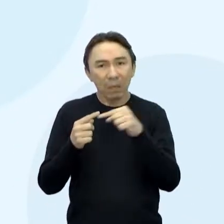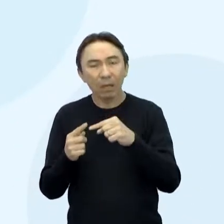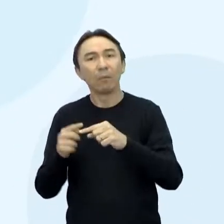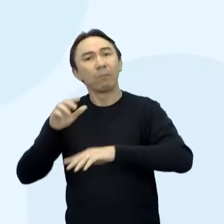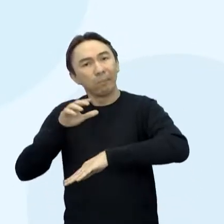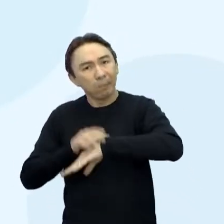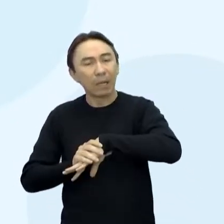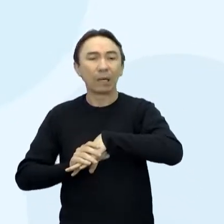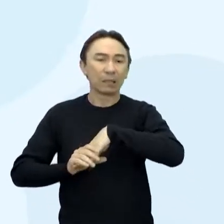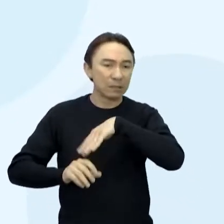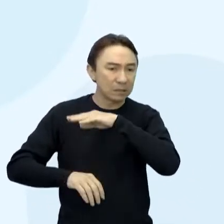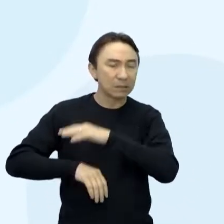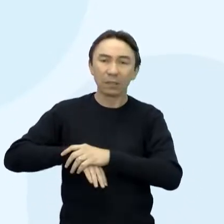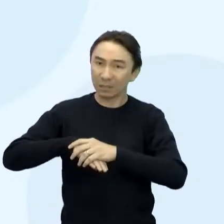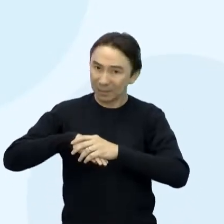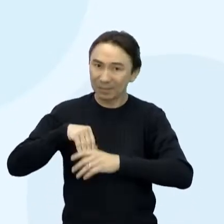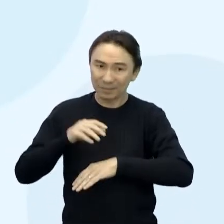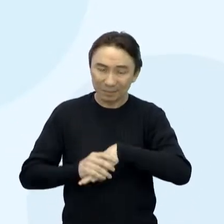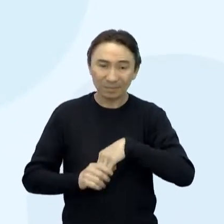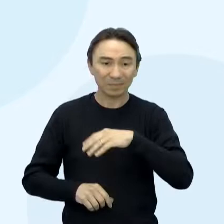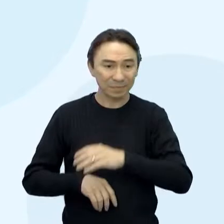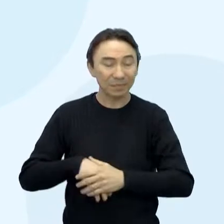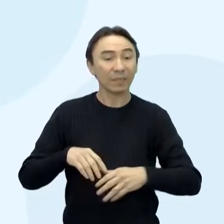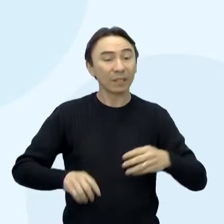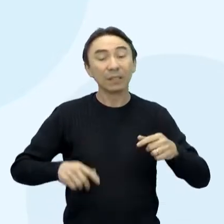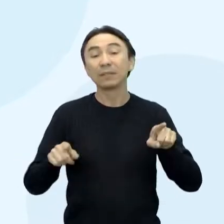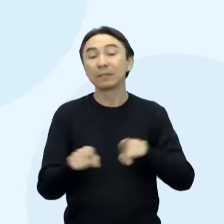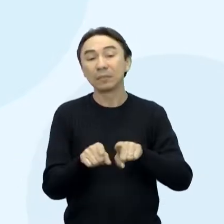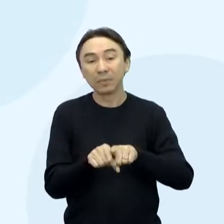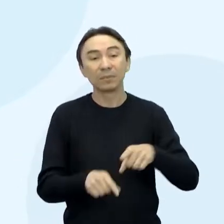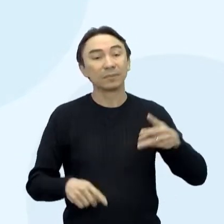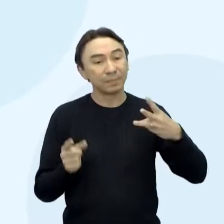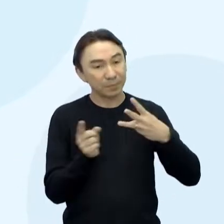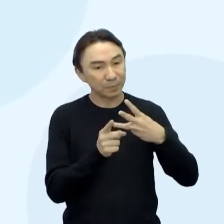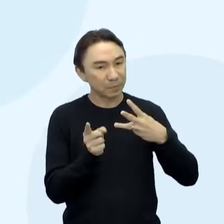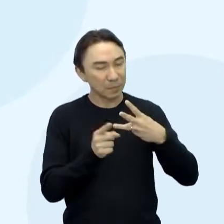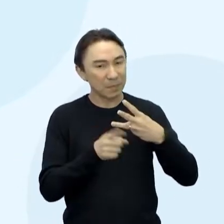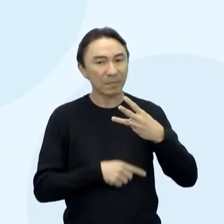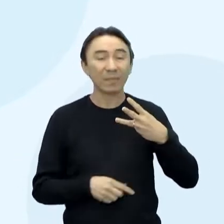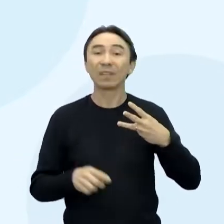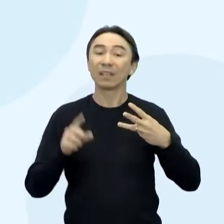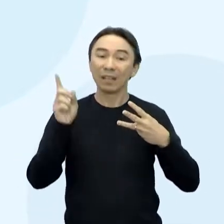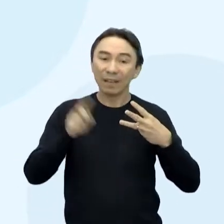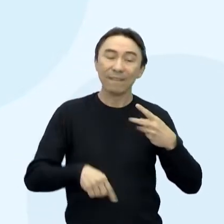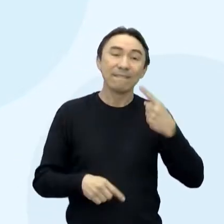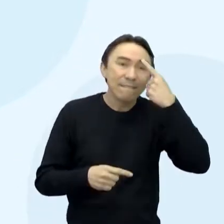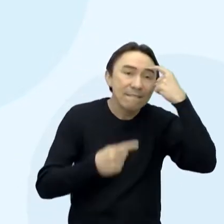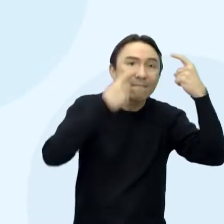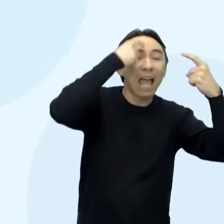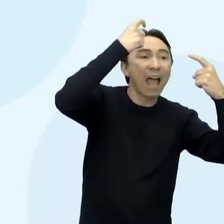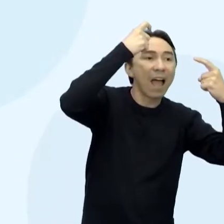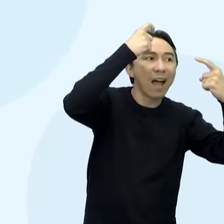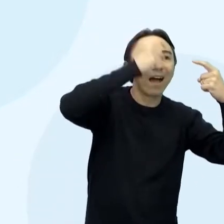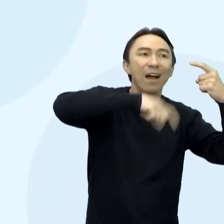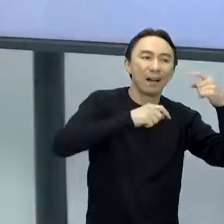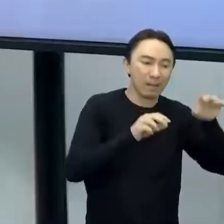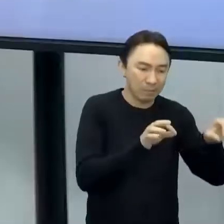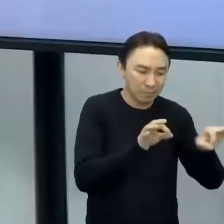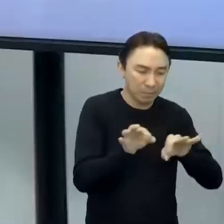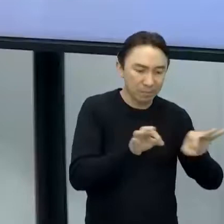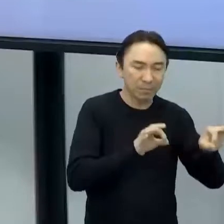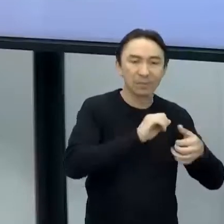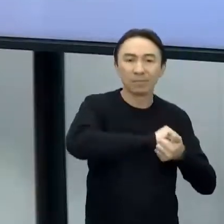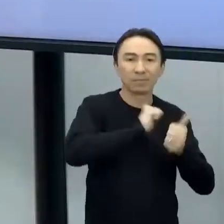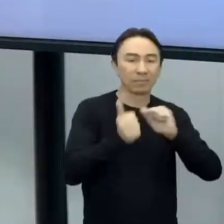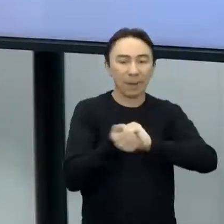o seu objetivo é transformar suas ideias em produtos ou processos tangíveis e testáveis. Então,